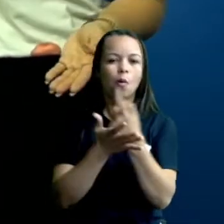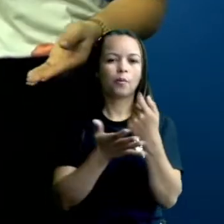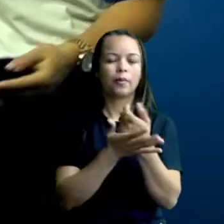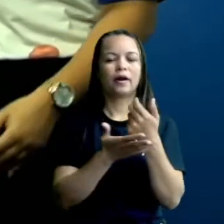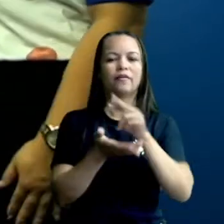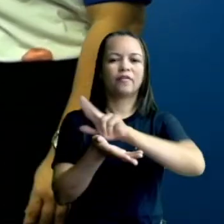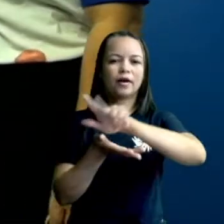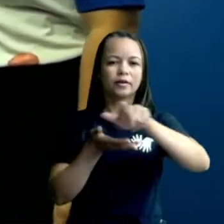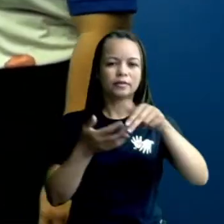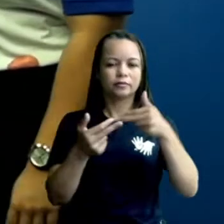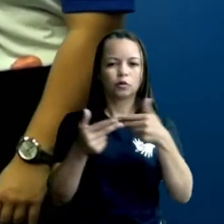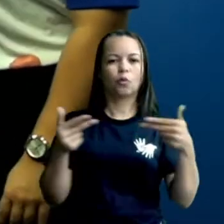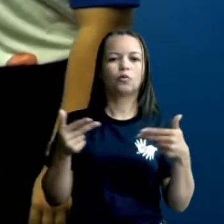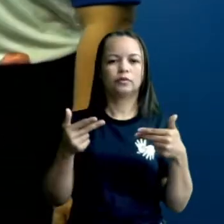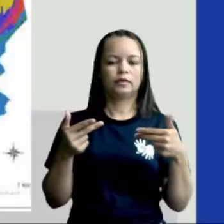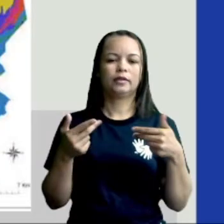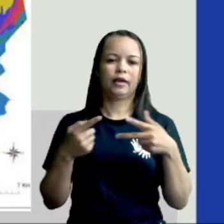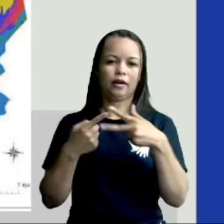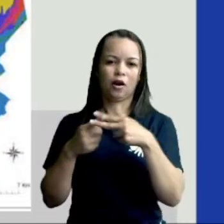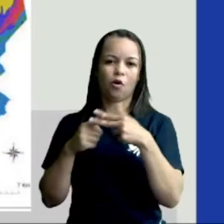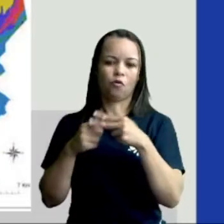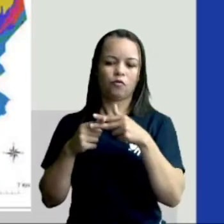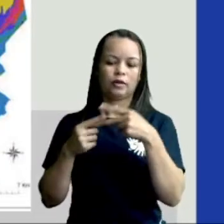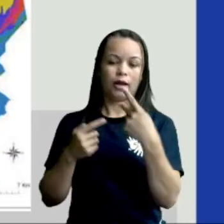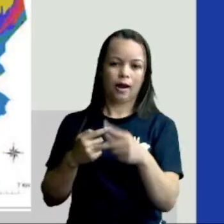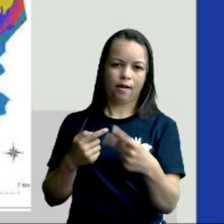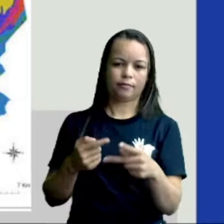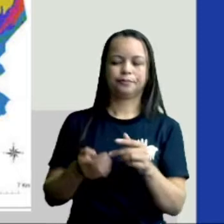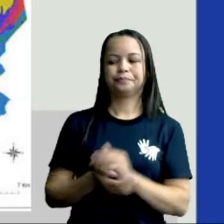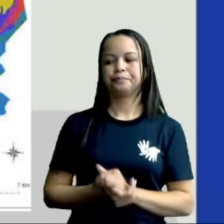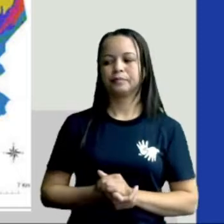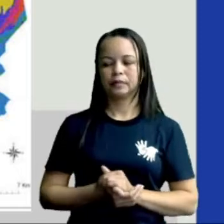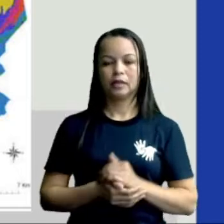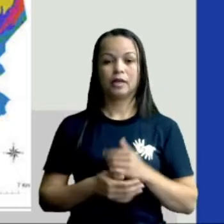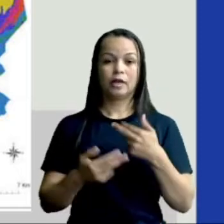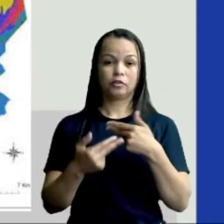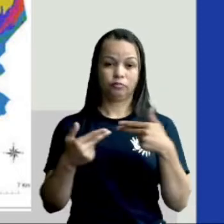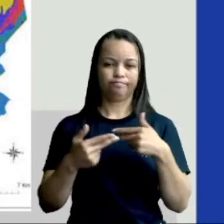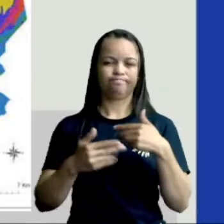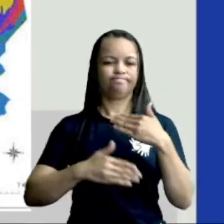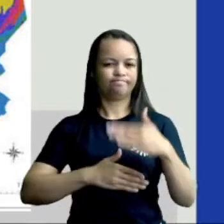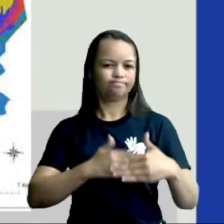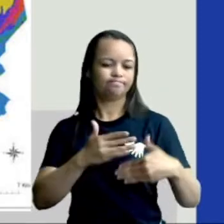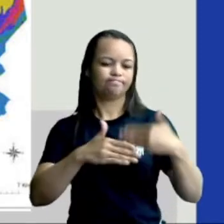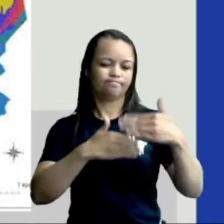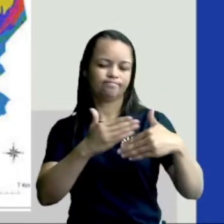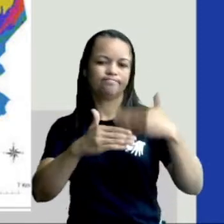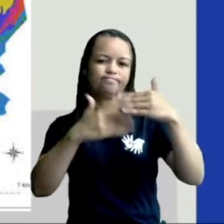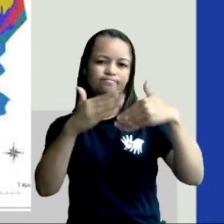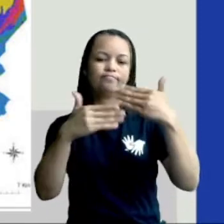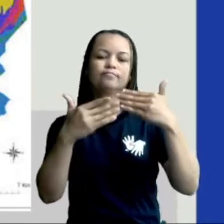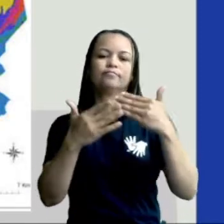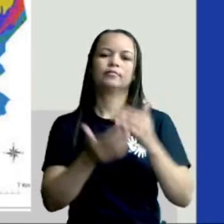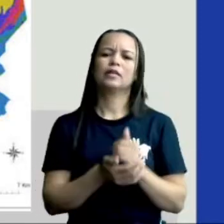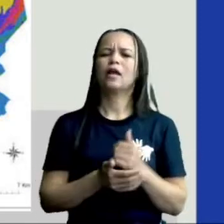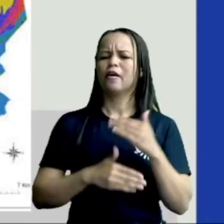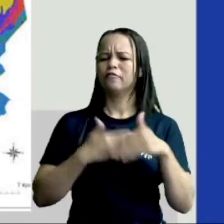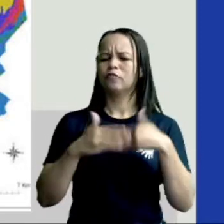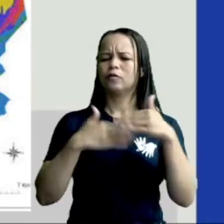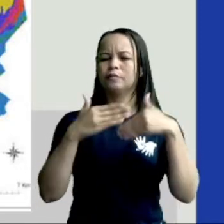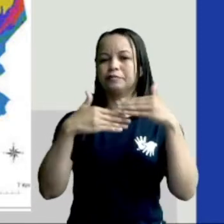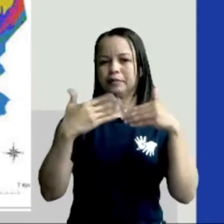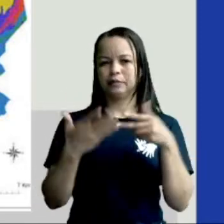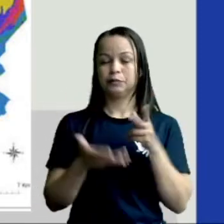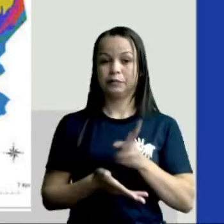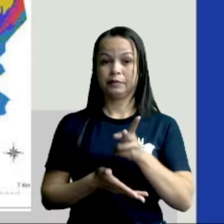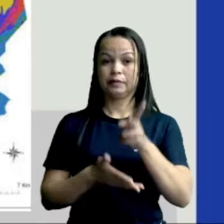fabricados artesanalmente aqui. E aí as coisas foram evoluindo. Então, evoluindo